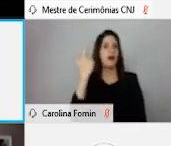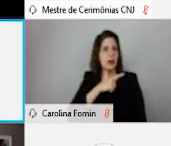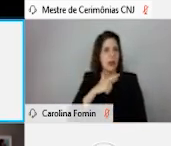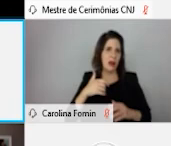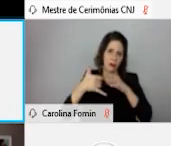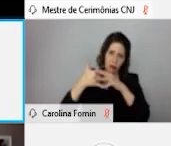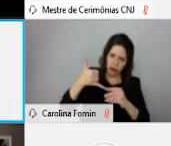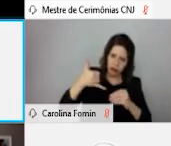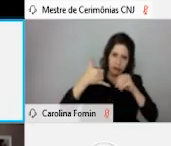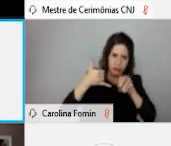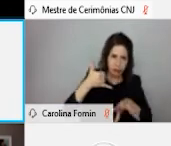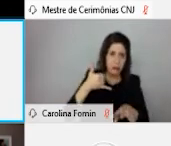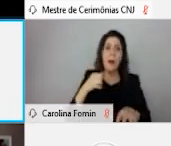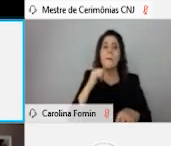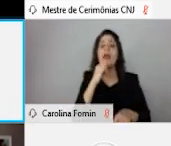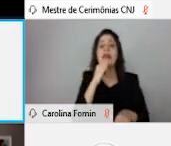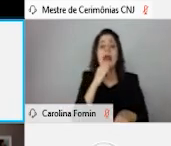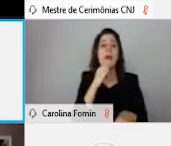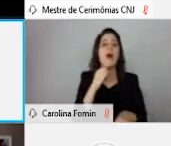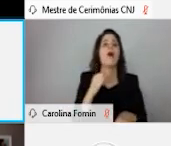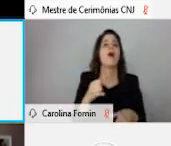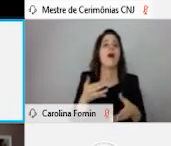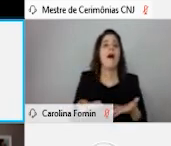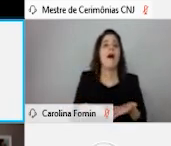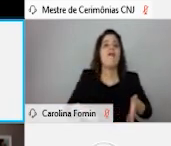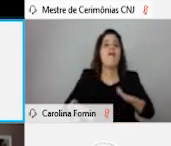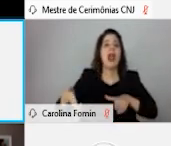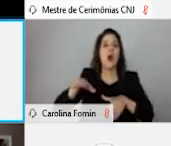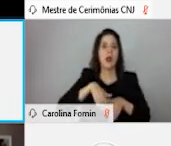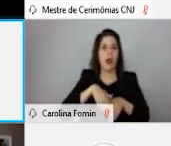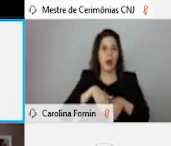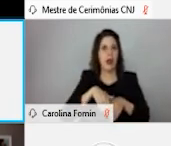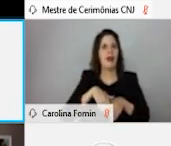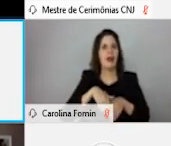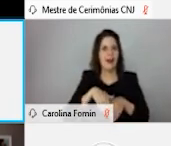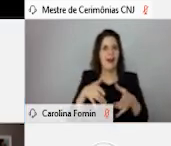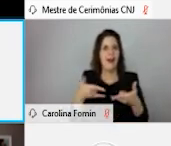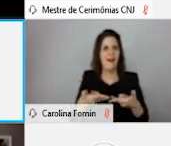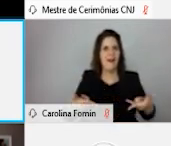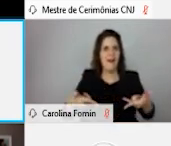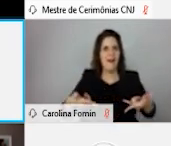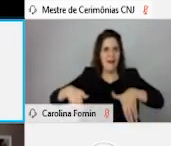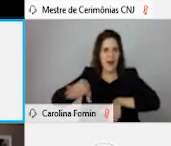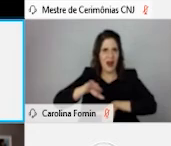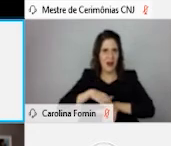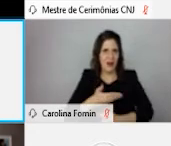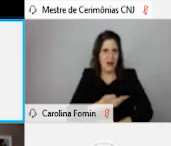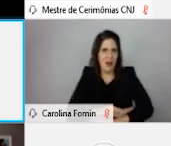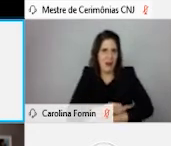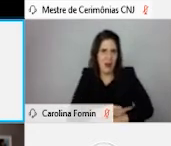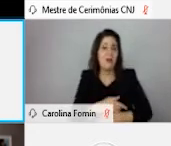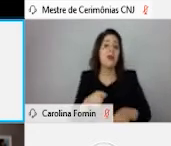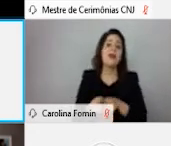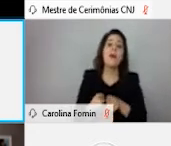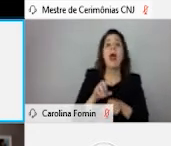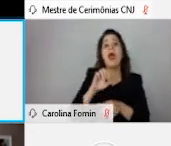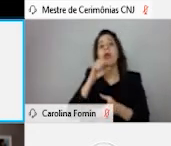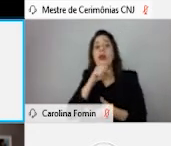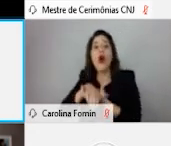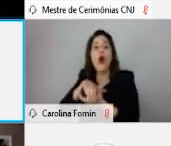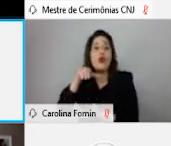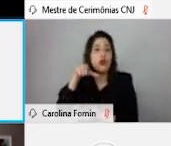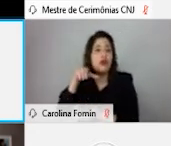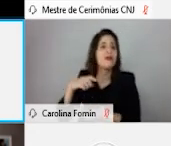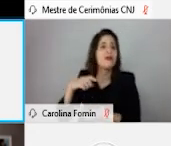estamos falando de fraldas. Não só a gente tem um exemplo aqui de detecção de incontinência urinária, que é muito importante para os idosos, mas